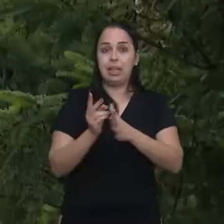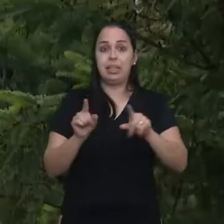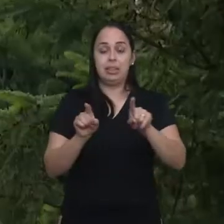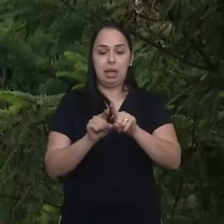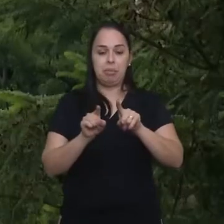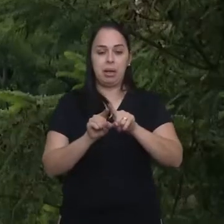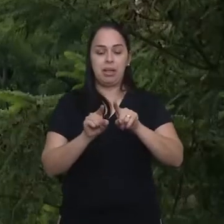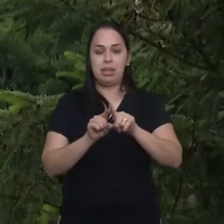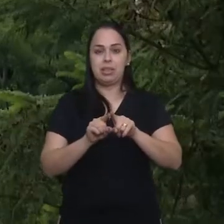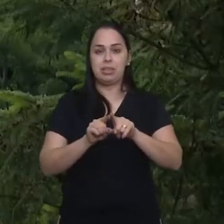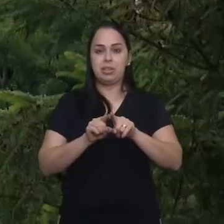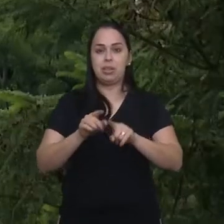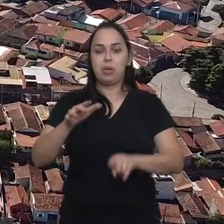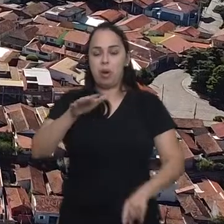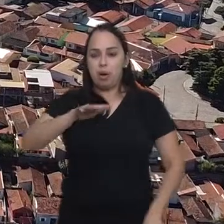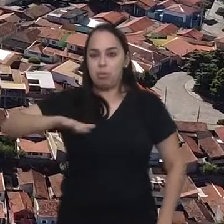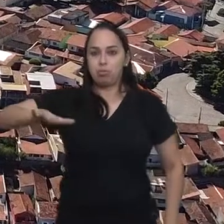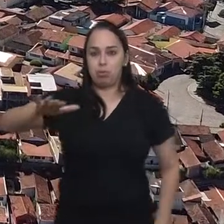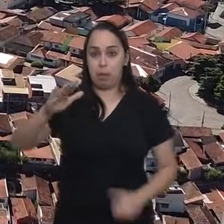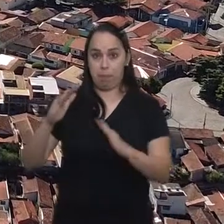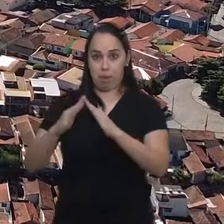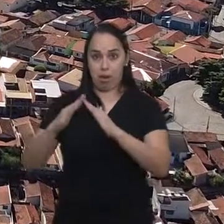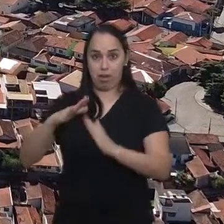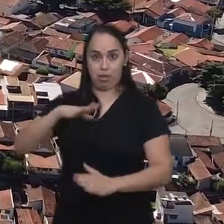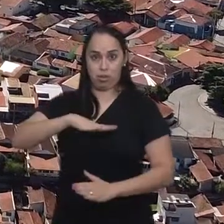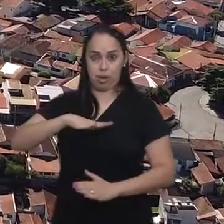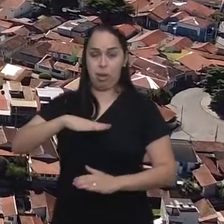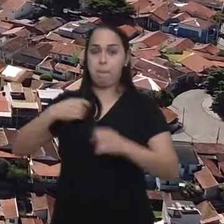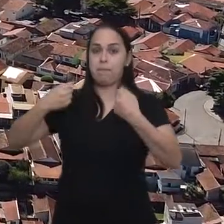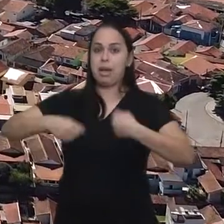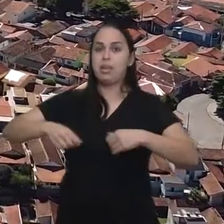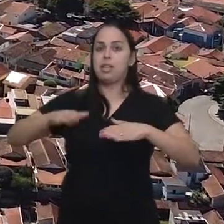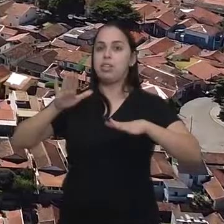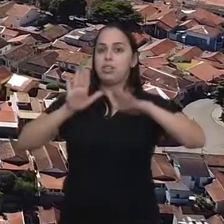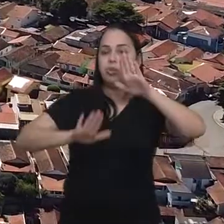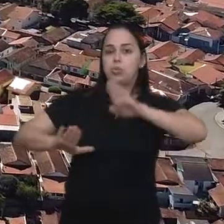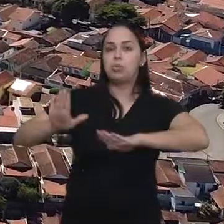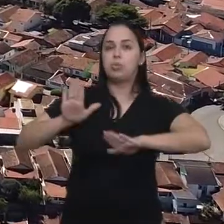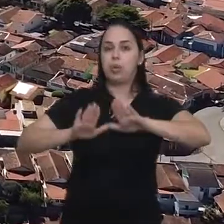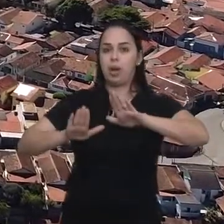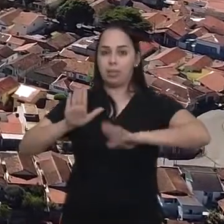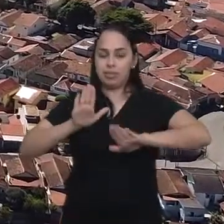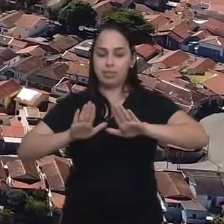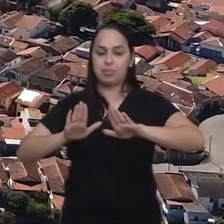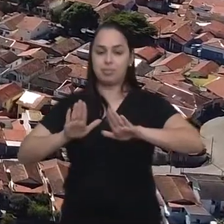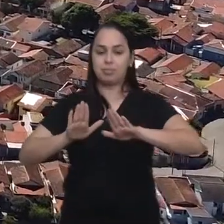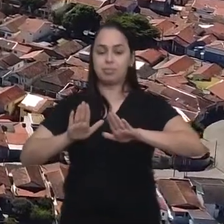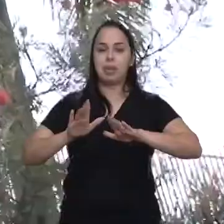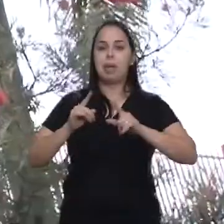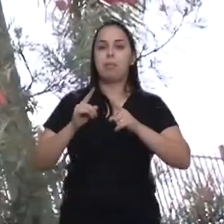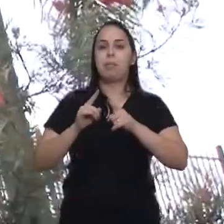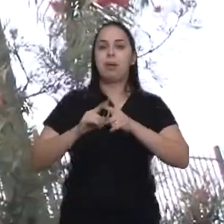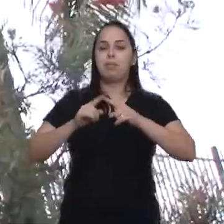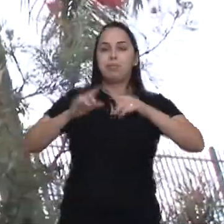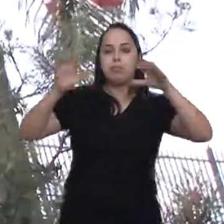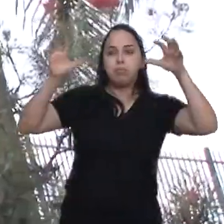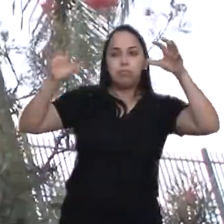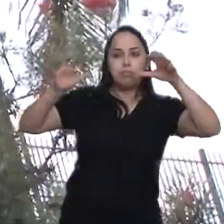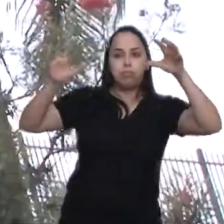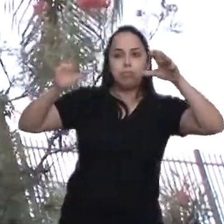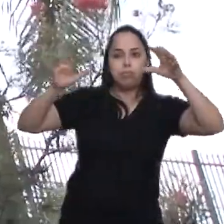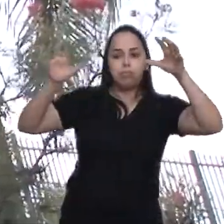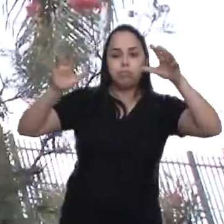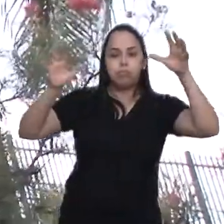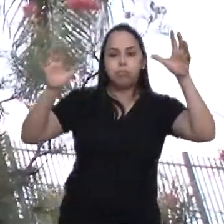E além das áreas de riscos, os moradores dos centros urbanos também precisam redobrar a atenção, já que